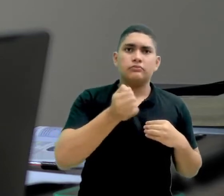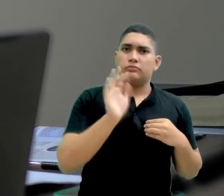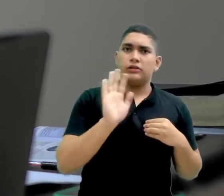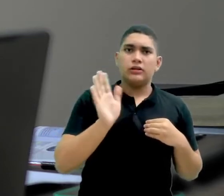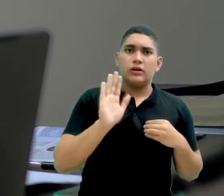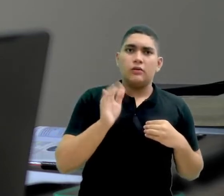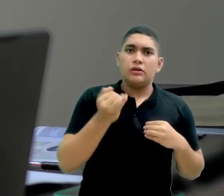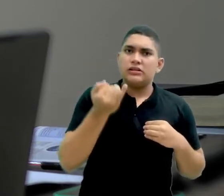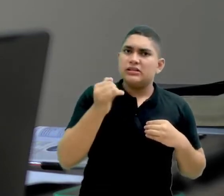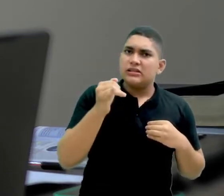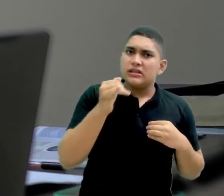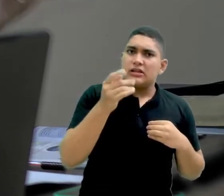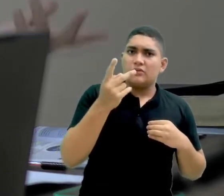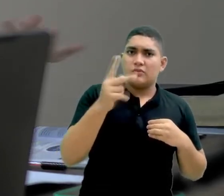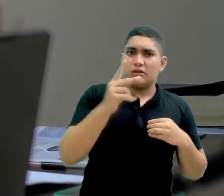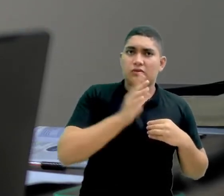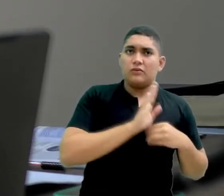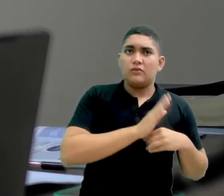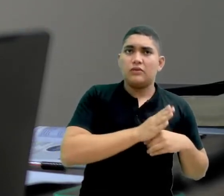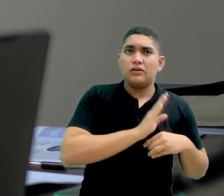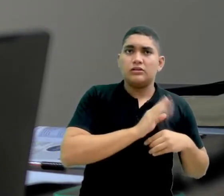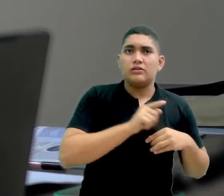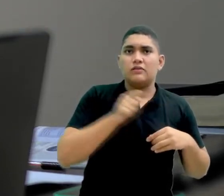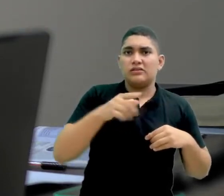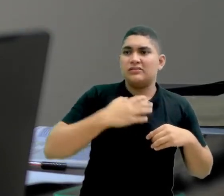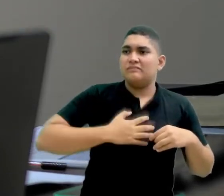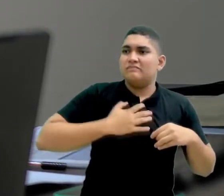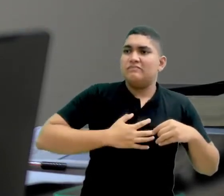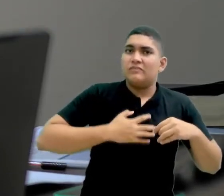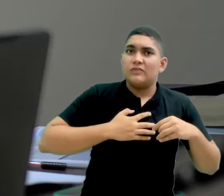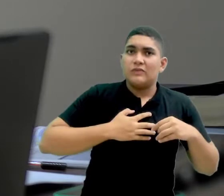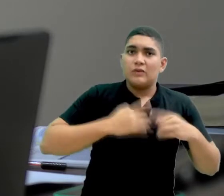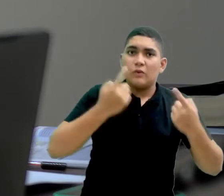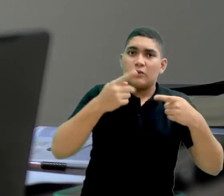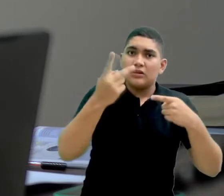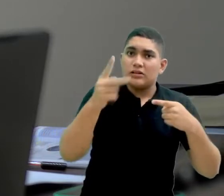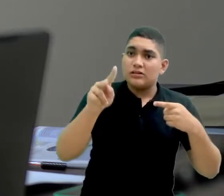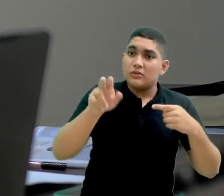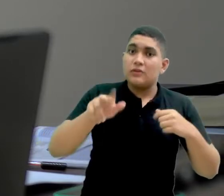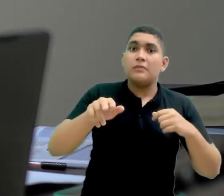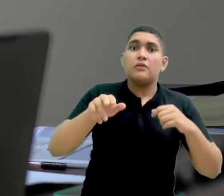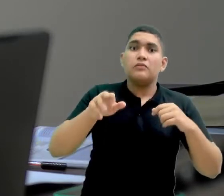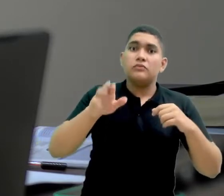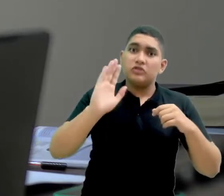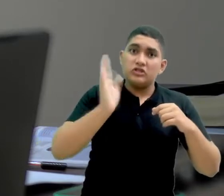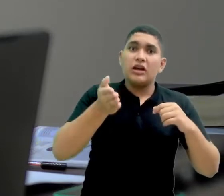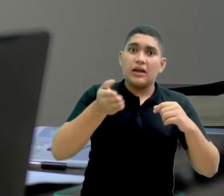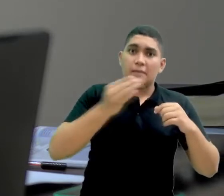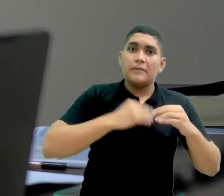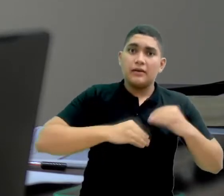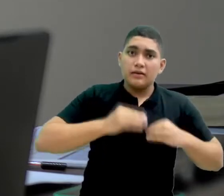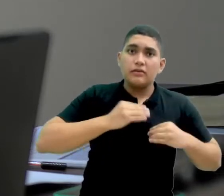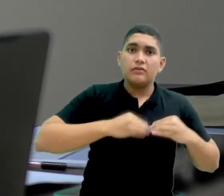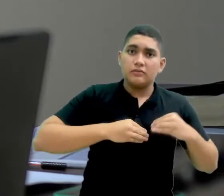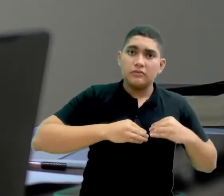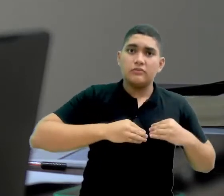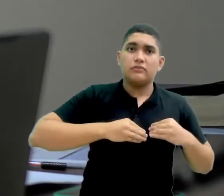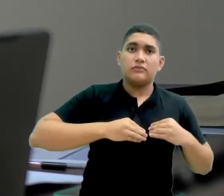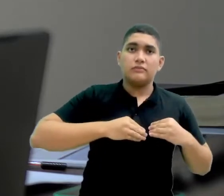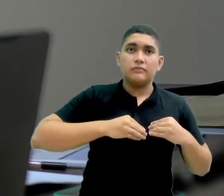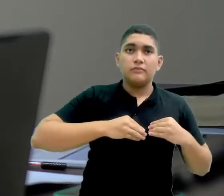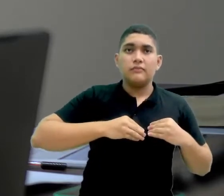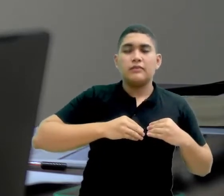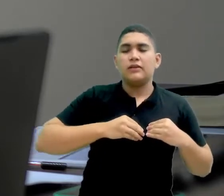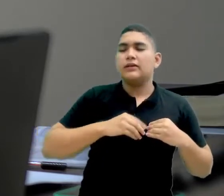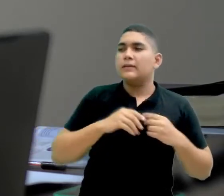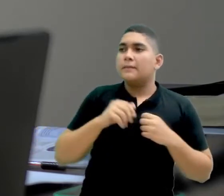teu coração você se encolerizar contra o seu irmão, você estará pecando. E irmão André, essa questão